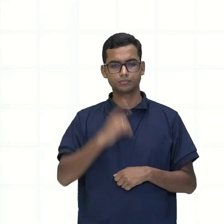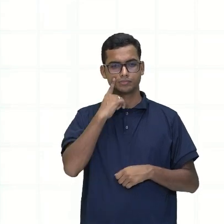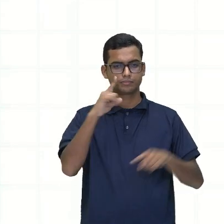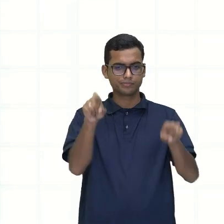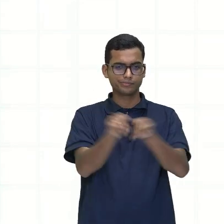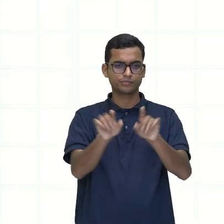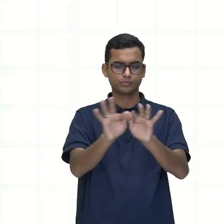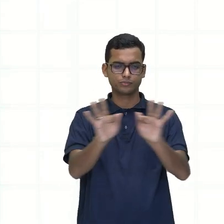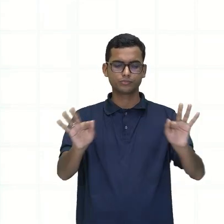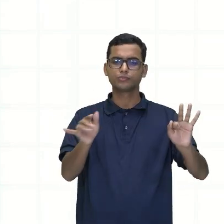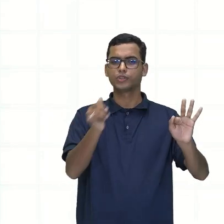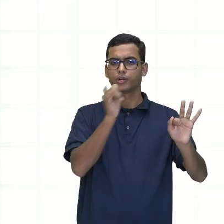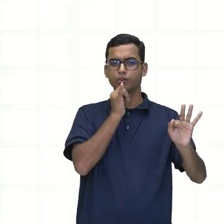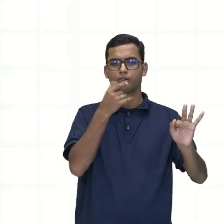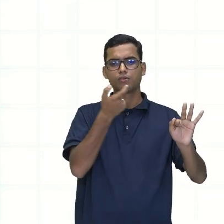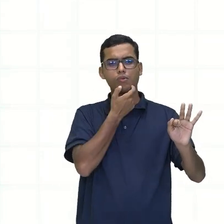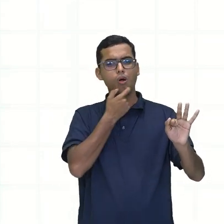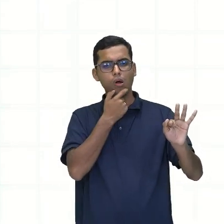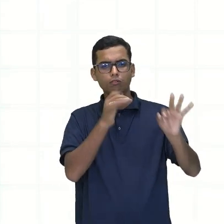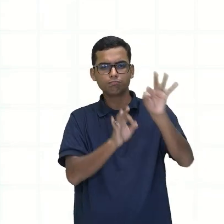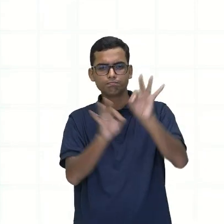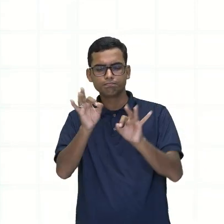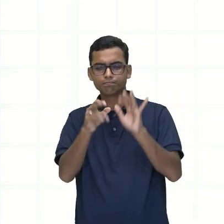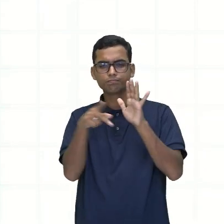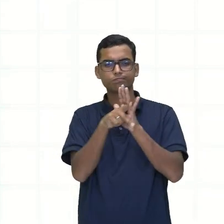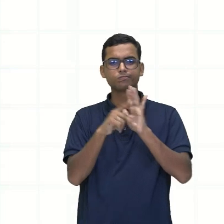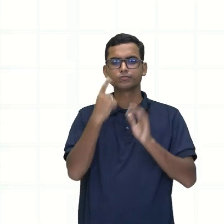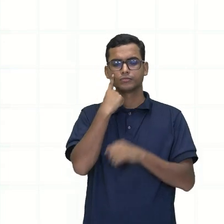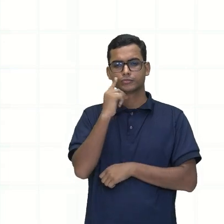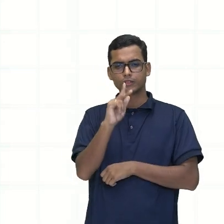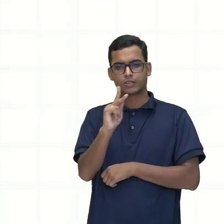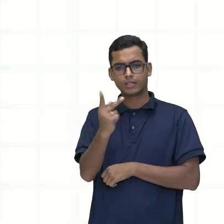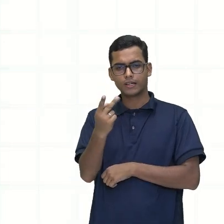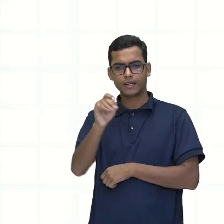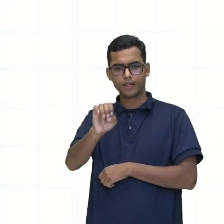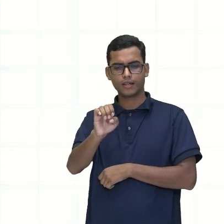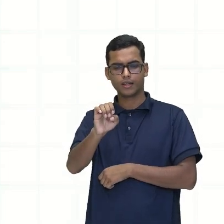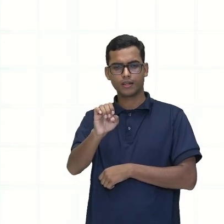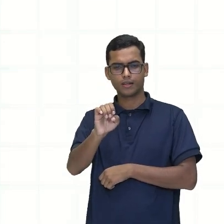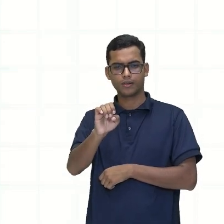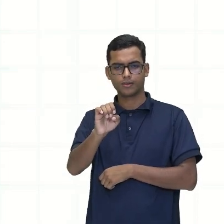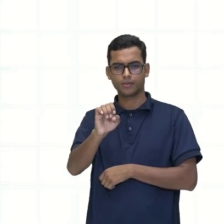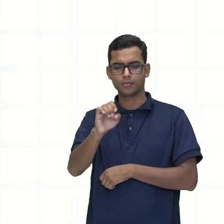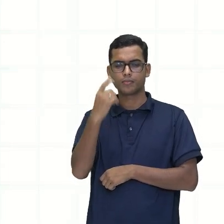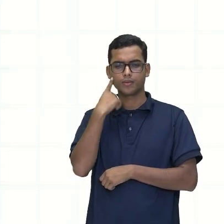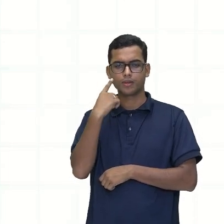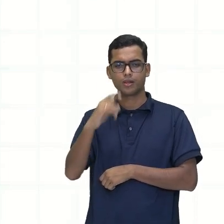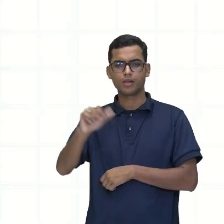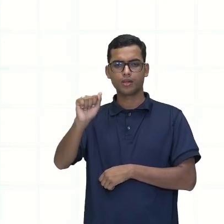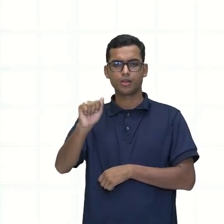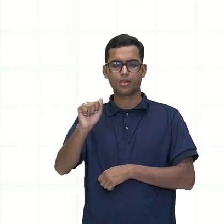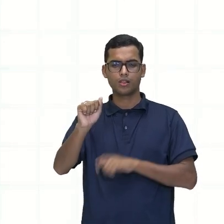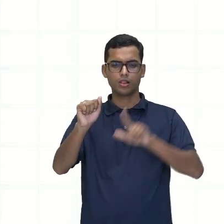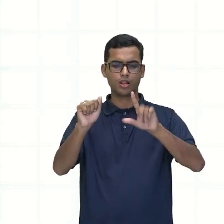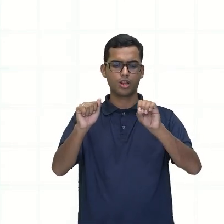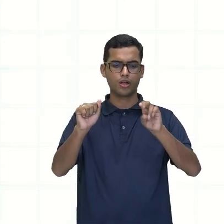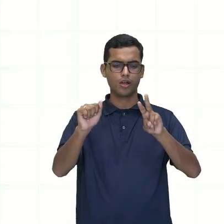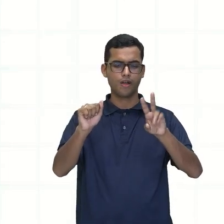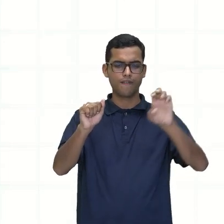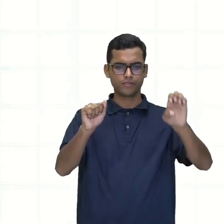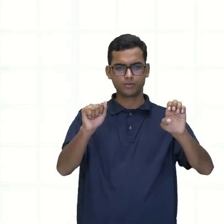her. Ele a ama, não é? Então, esse her tem como função de